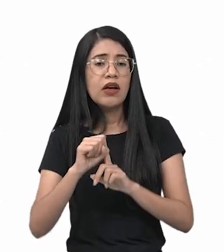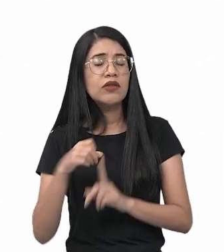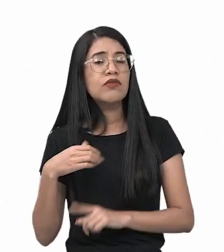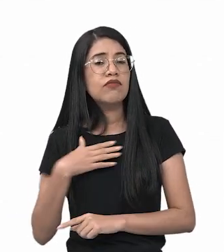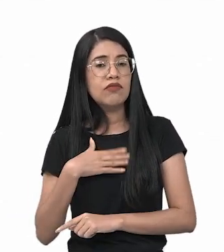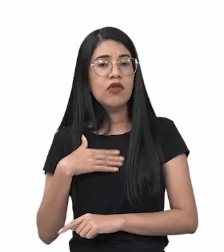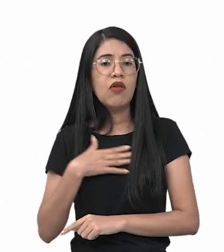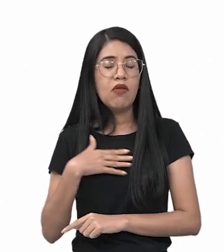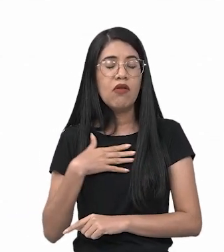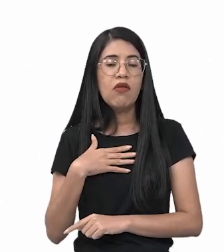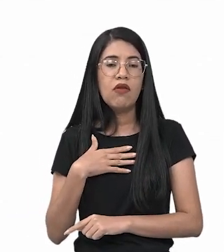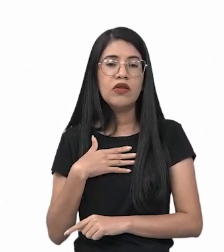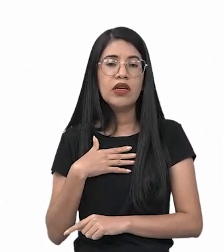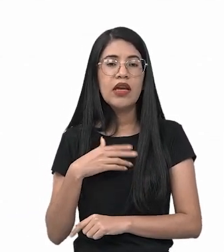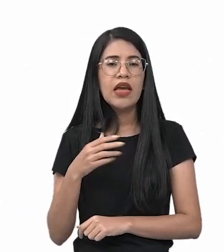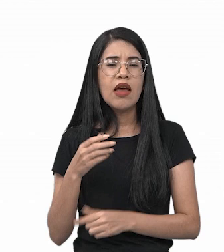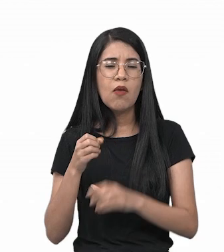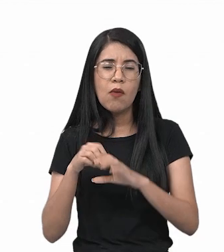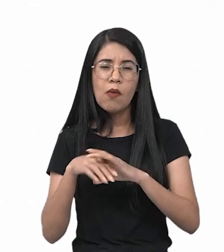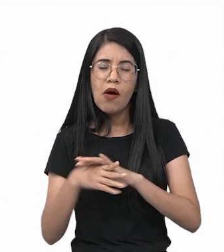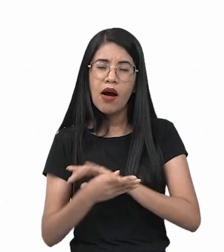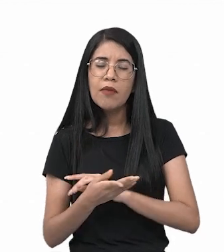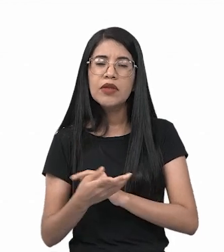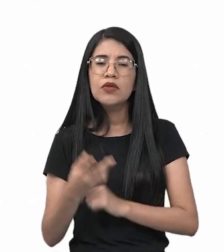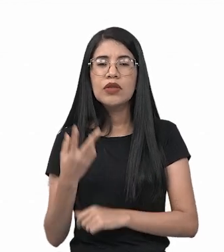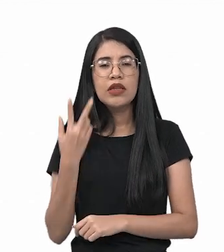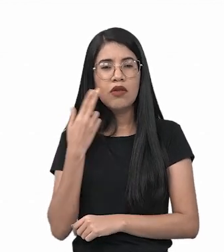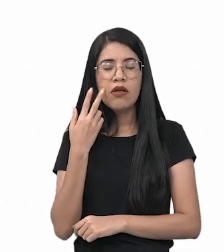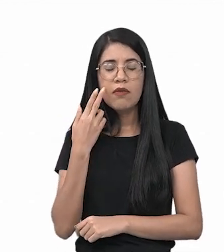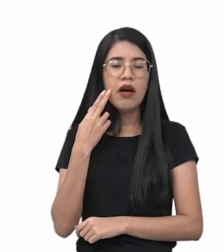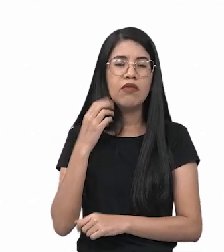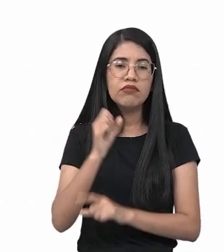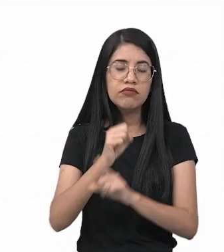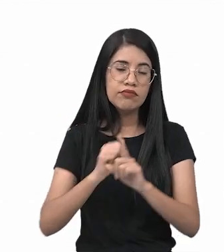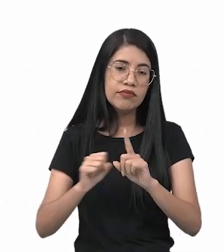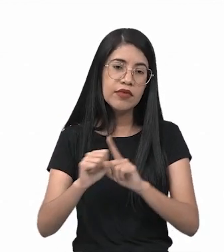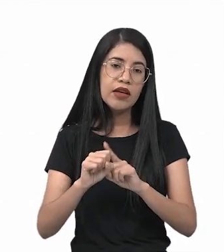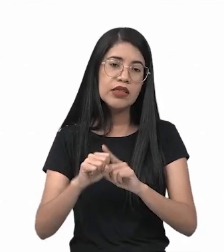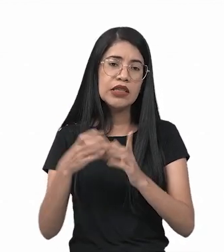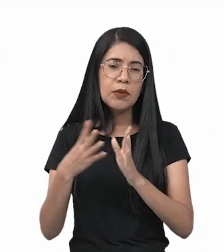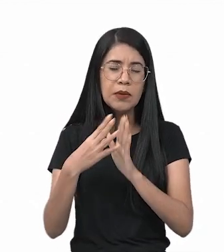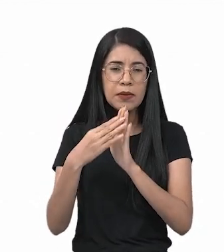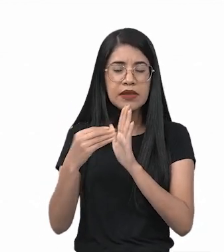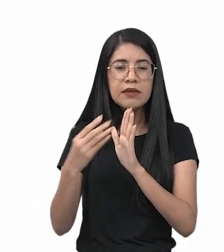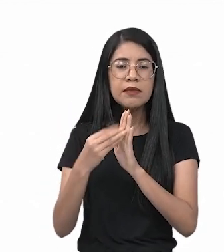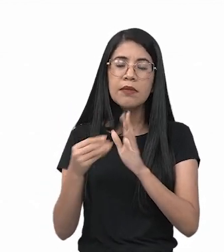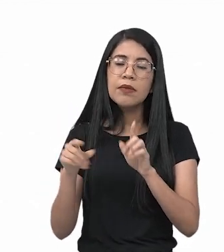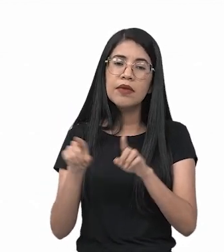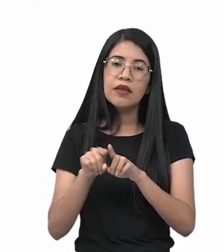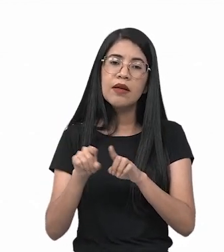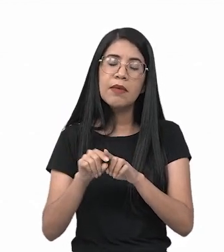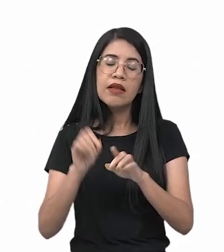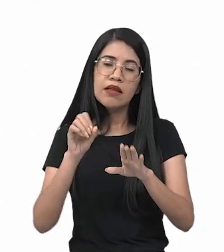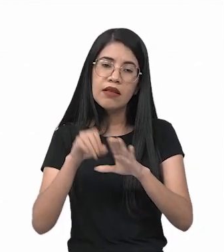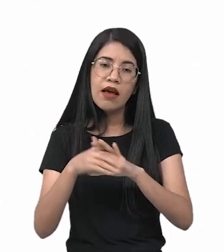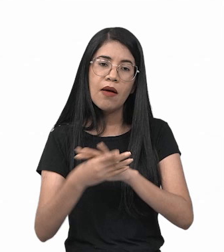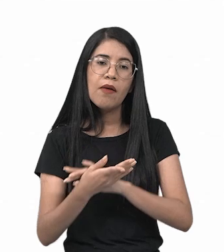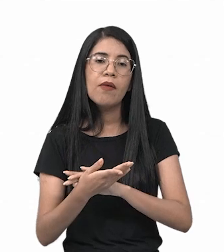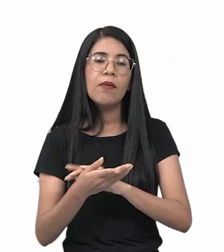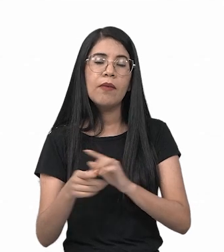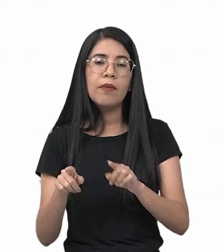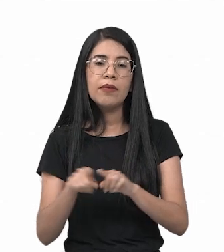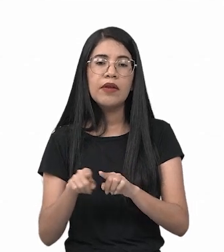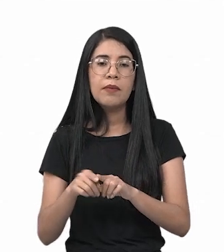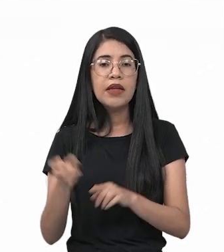É a cultura, que são os hábitos de toda uma sociedade. Então, eles se inspiram nesses hábitos, nesses costumes,